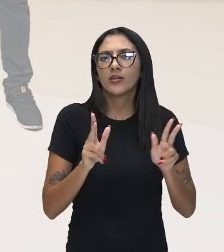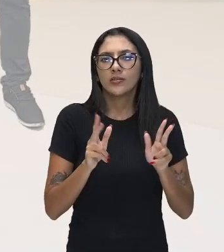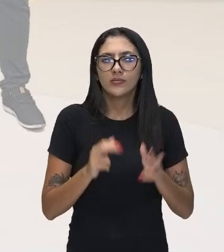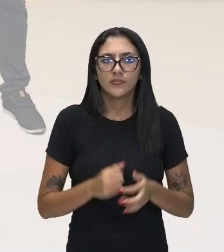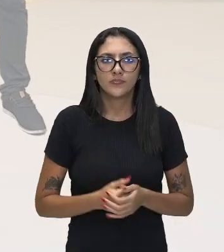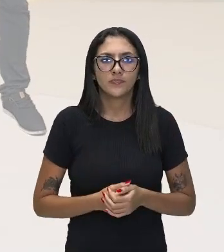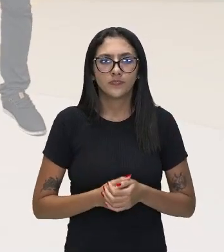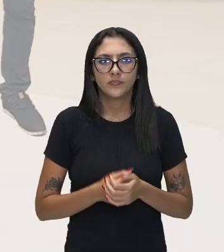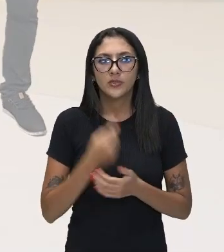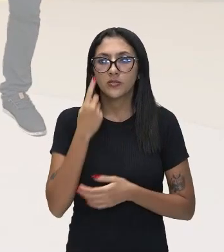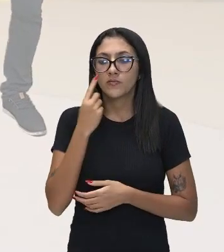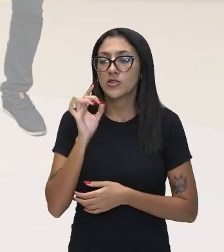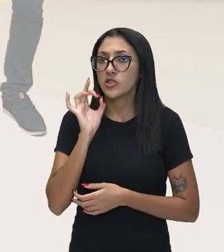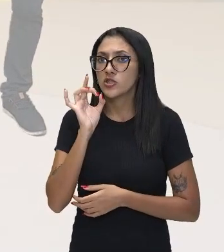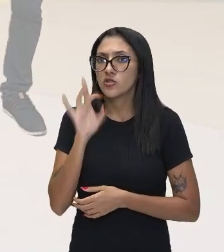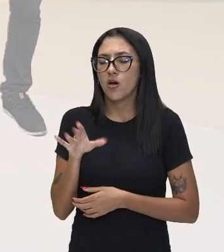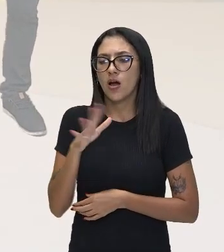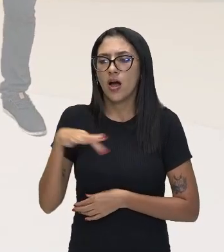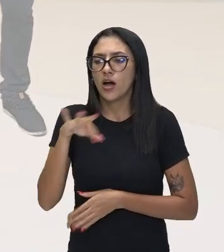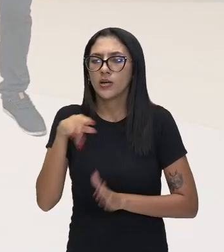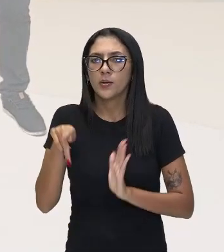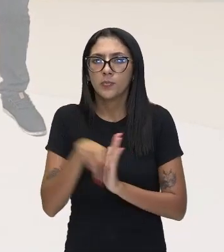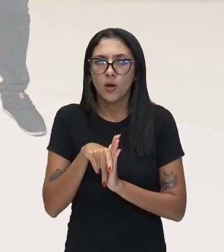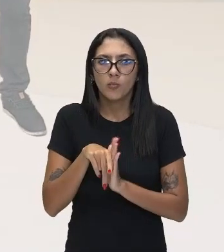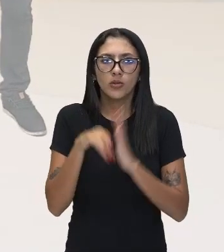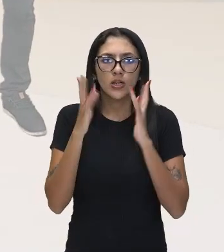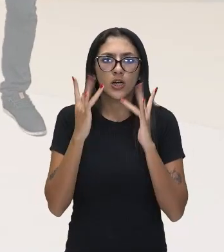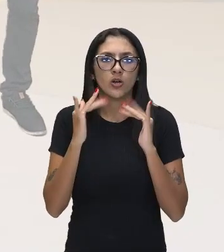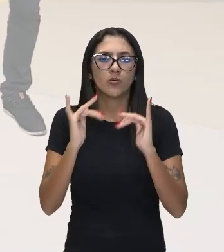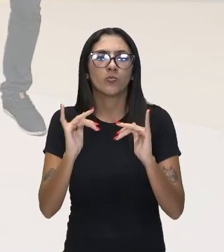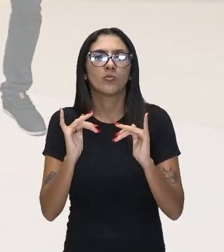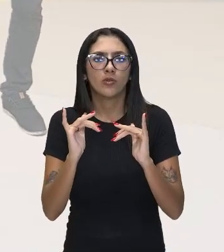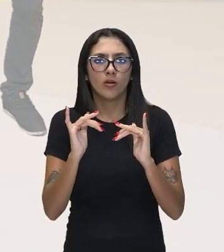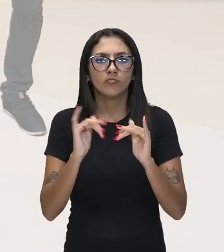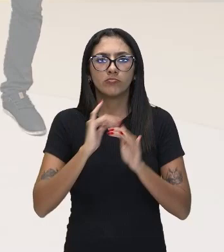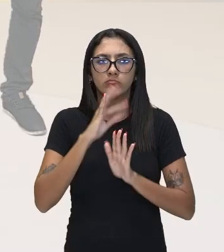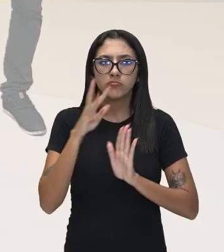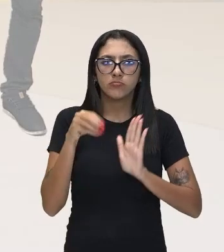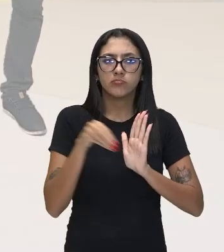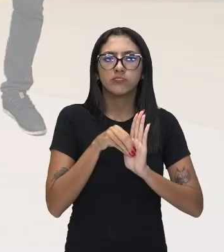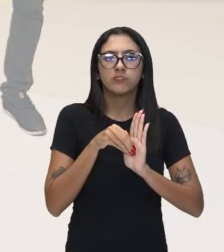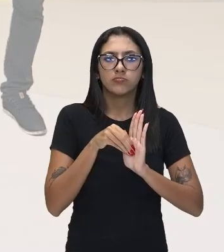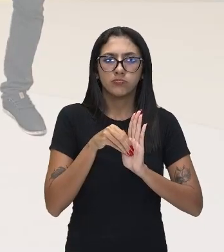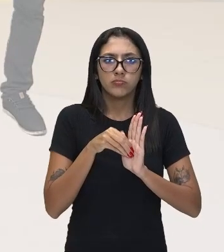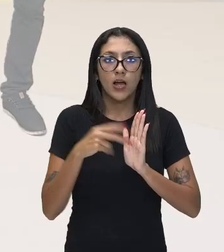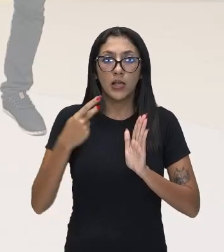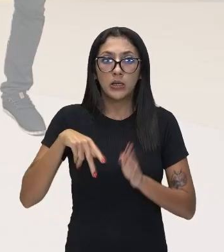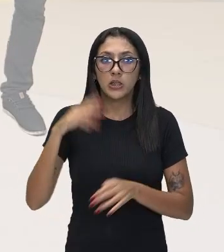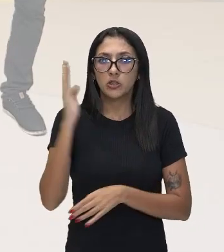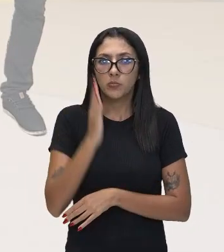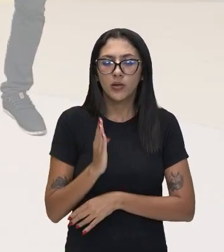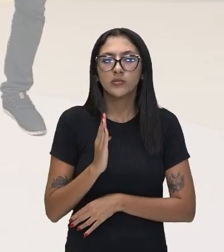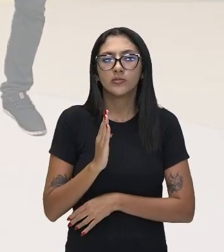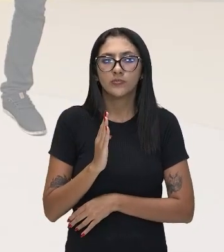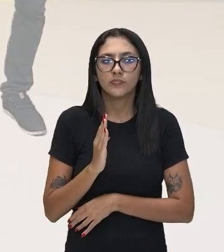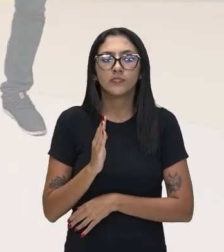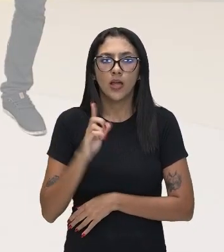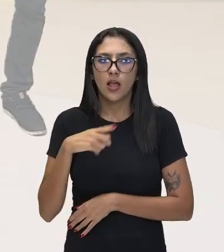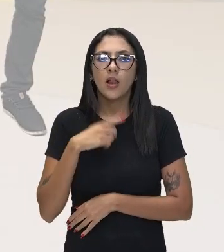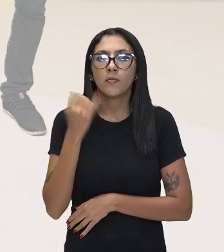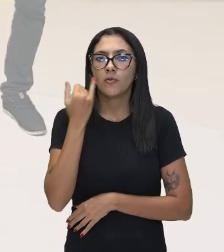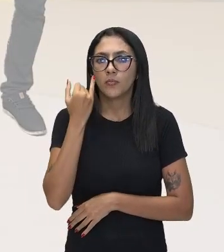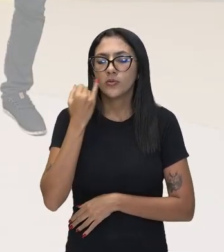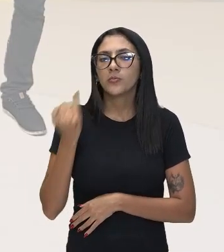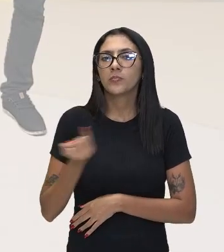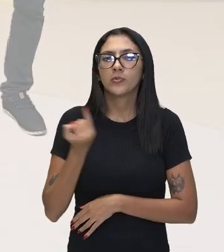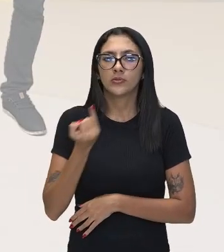o bioma amazônico, tá, professor Eberson? E o bioma amazônico que está dentro do território do Brasil, tá bom? Uma observação importante. Agora, o